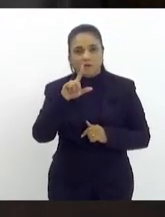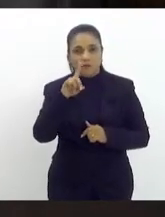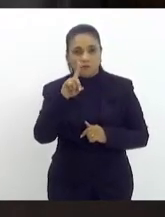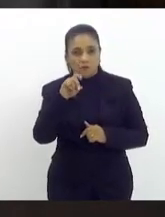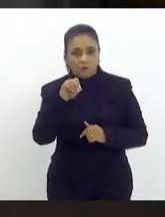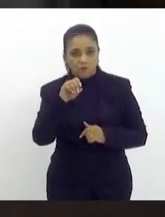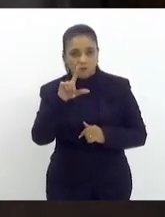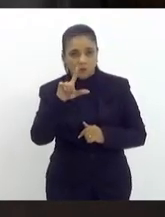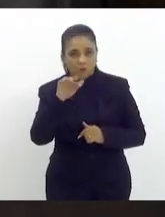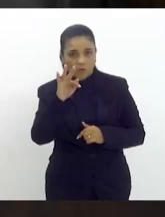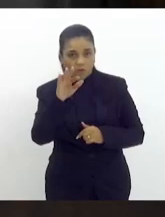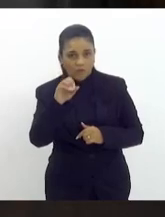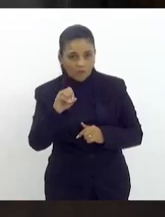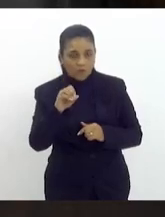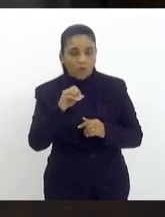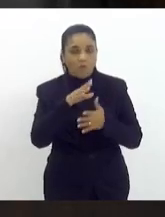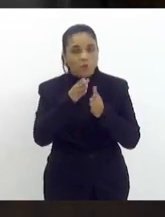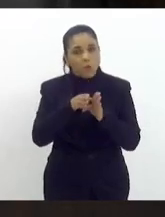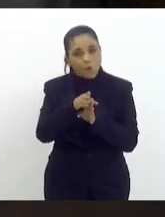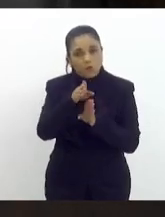como conselheiro da AGTRANSP.